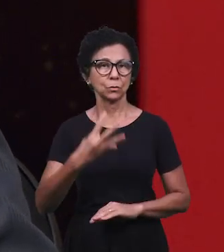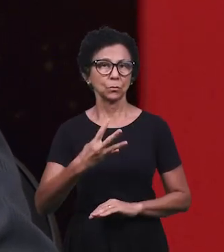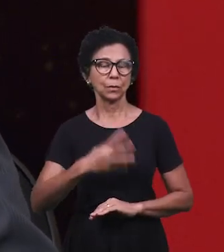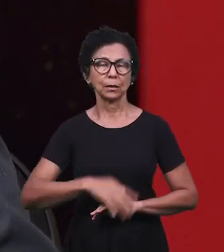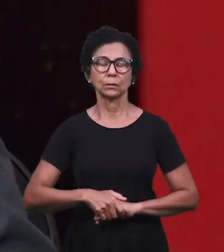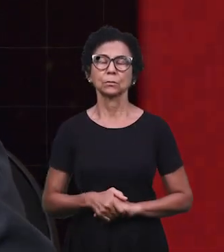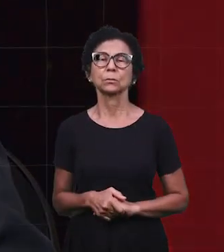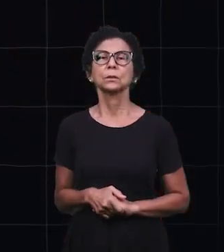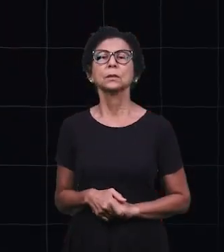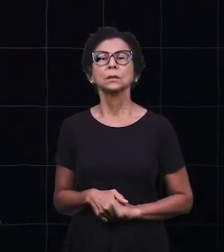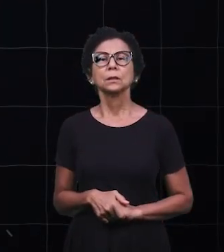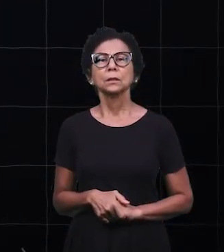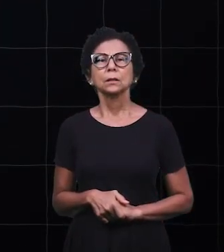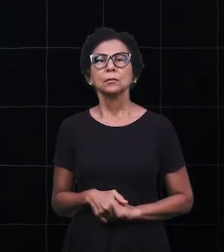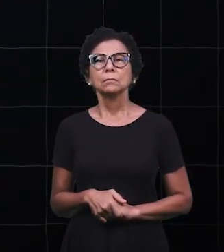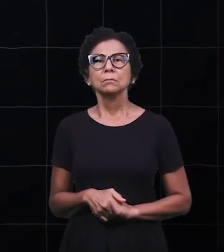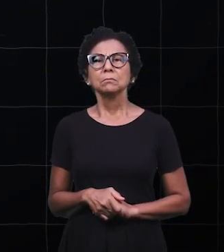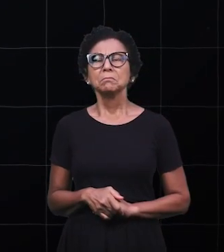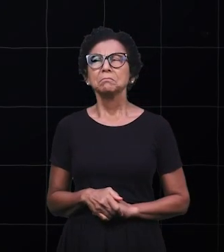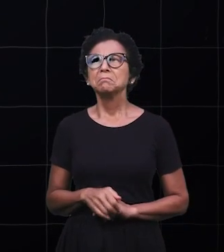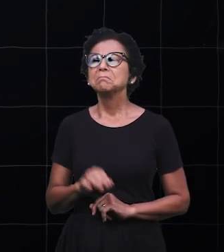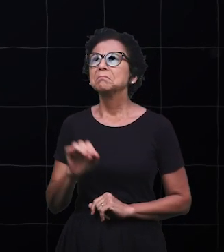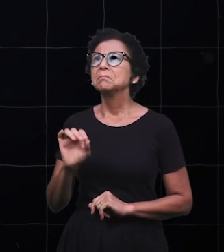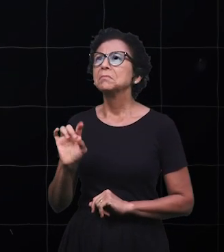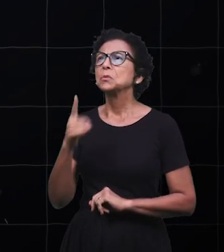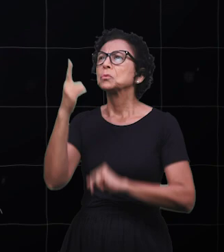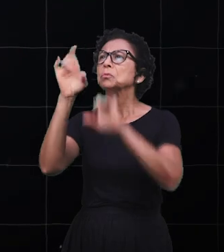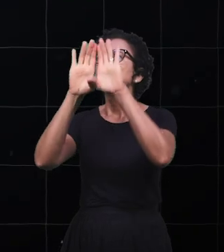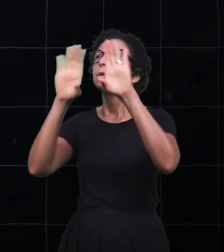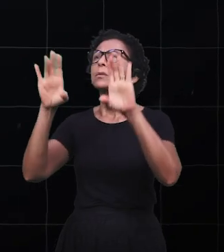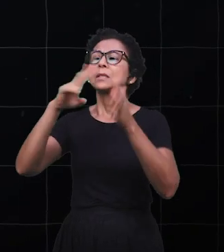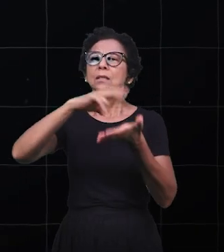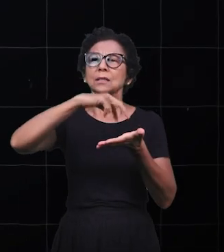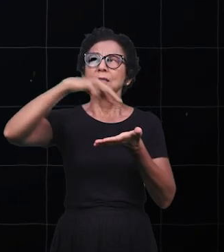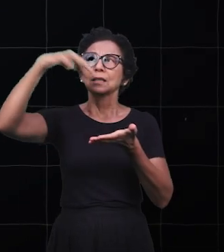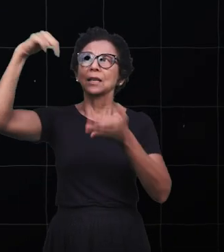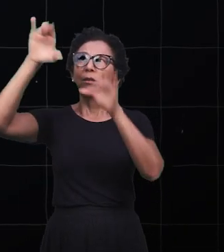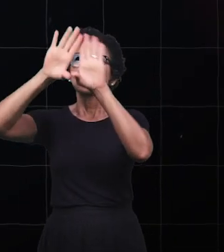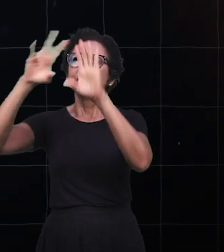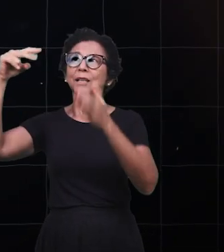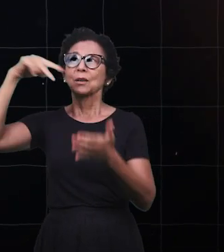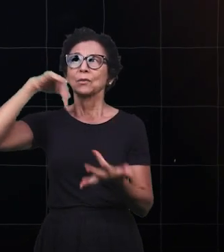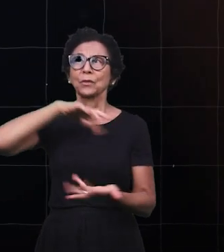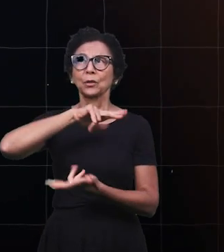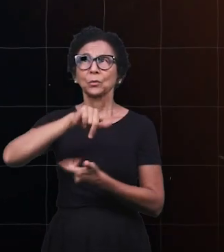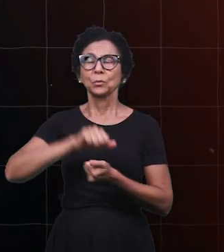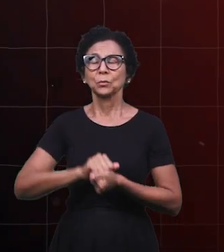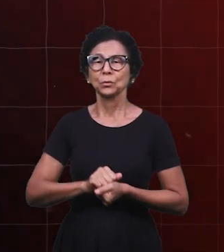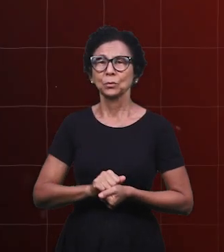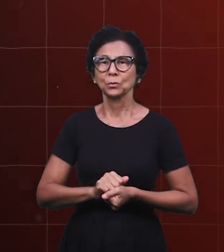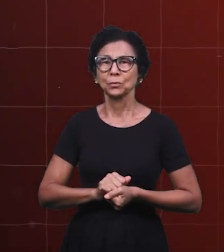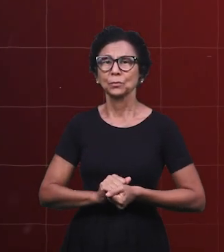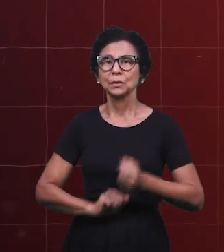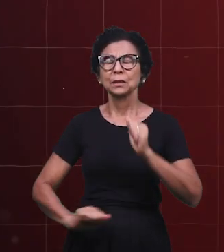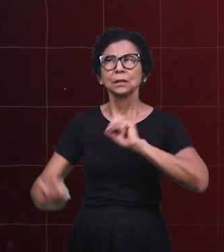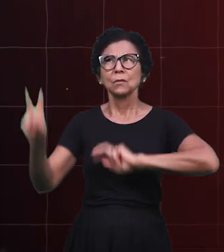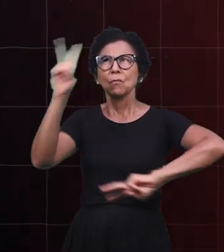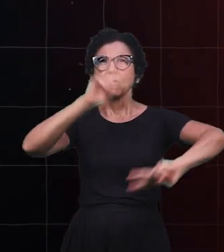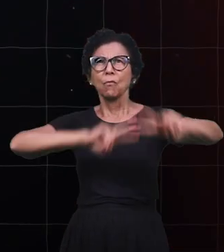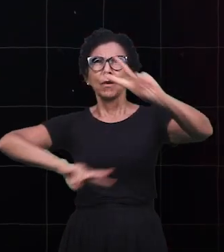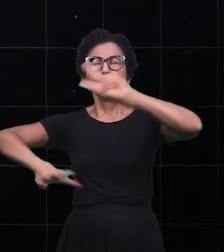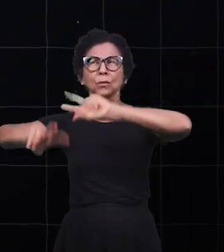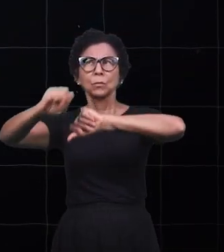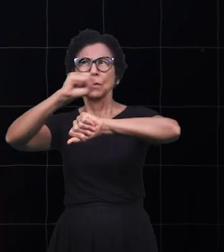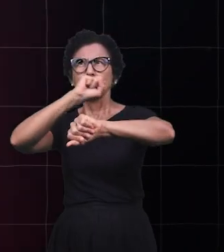falar assim: quem subiu aos céus e desceu, quem cerrou os ventos nos seus punhos, quem amarrou as águas na